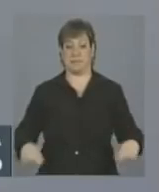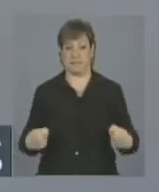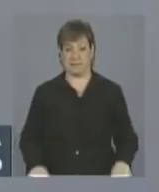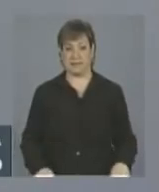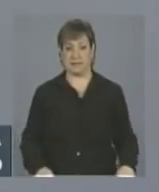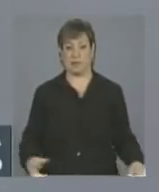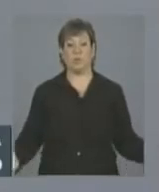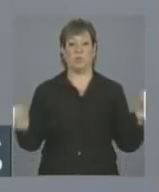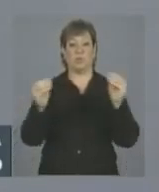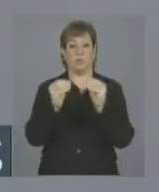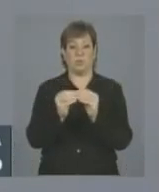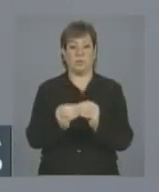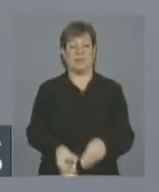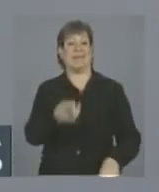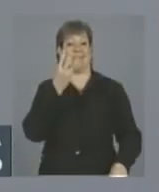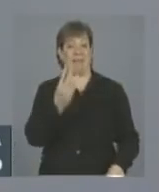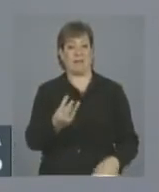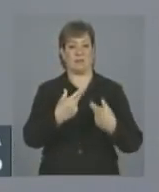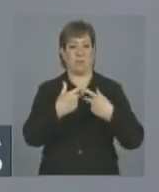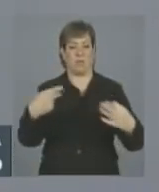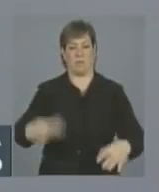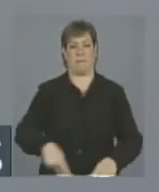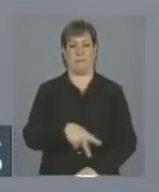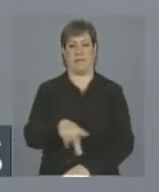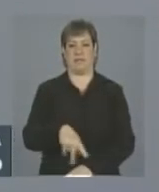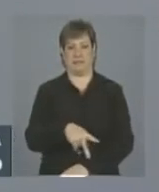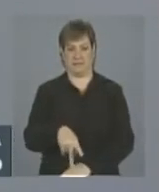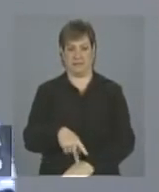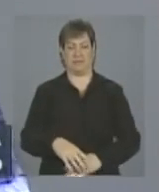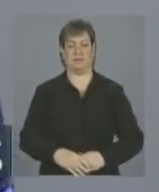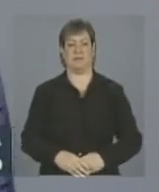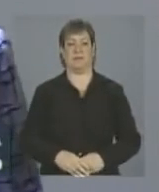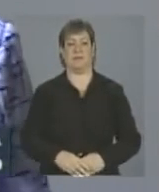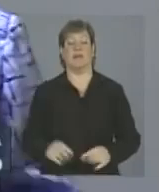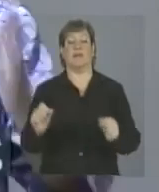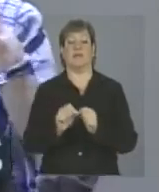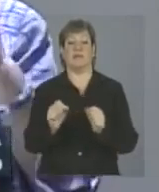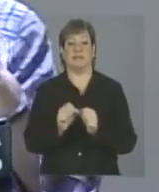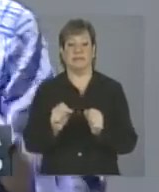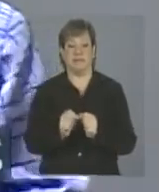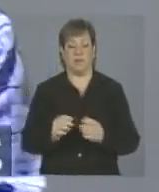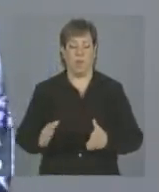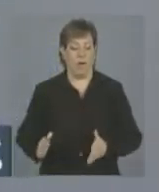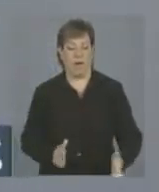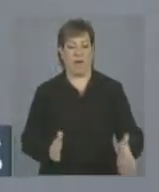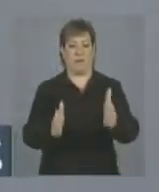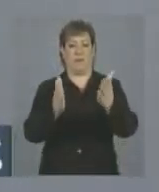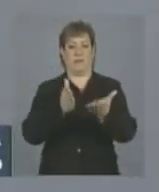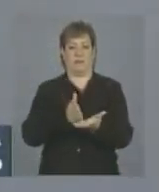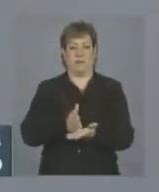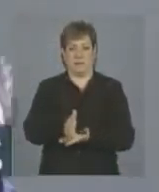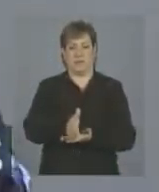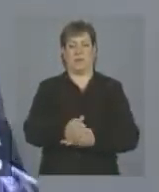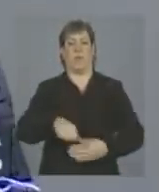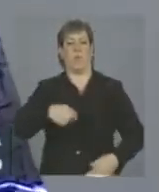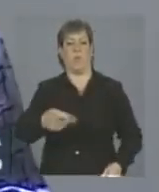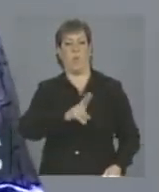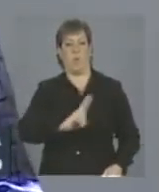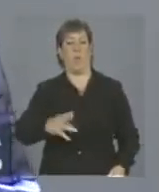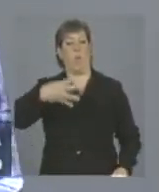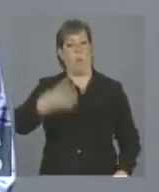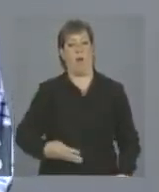equacionar três amarras do país e construir o caminho, o chamado